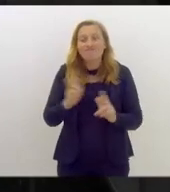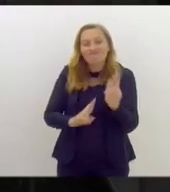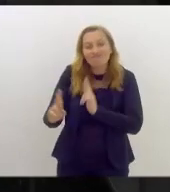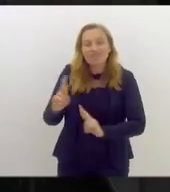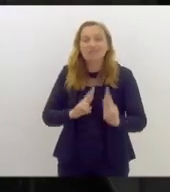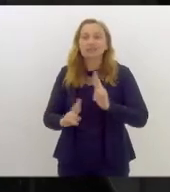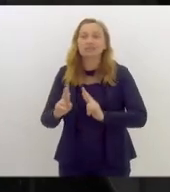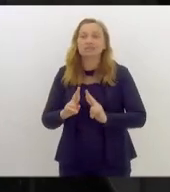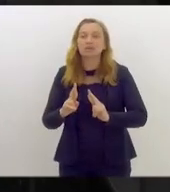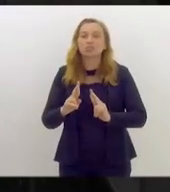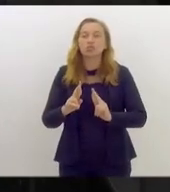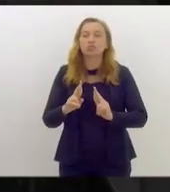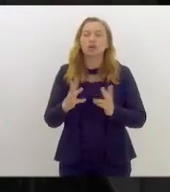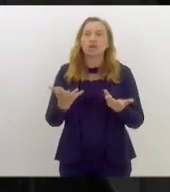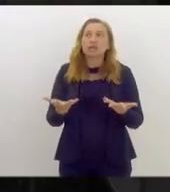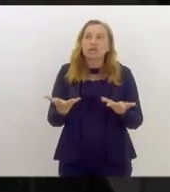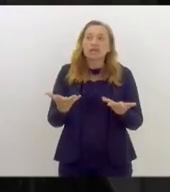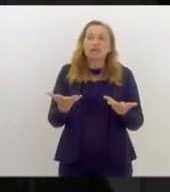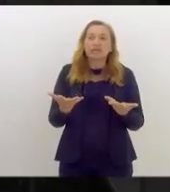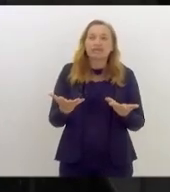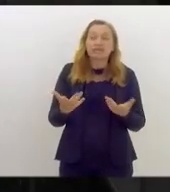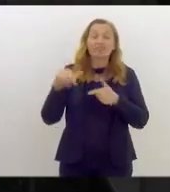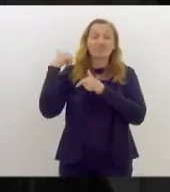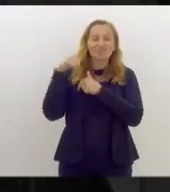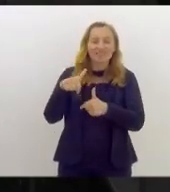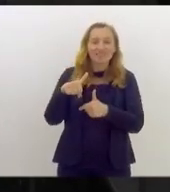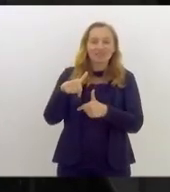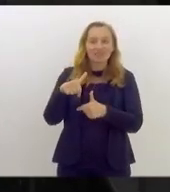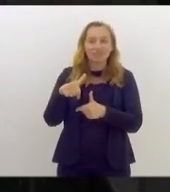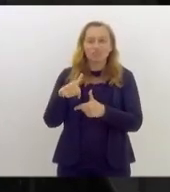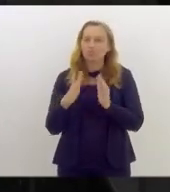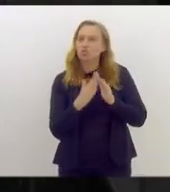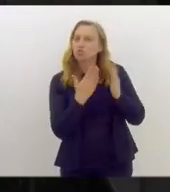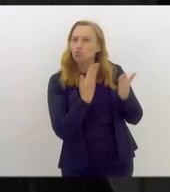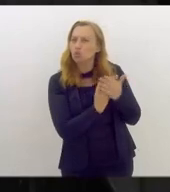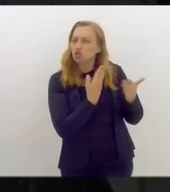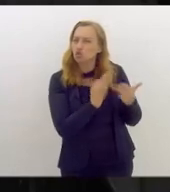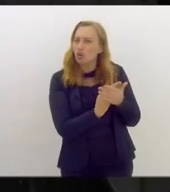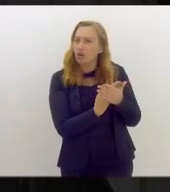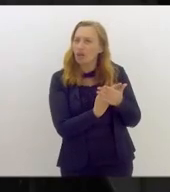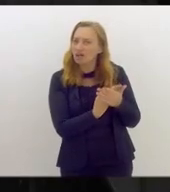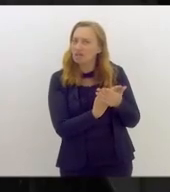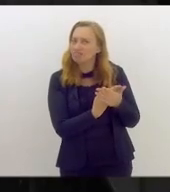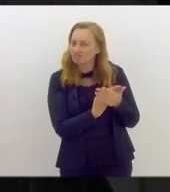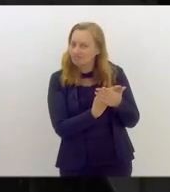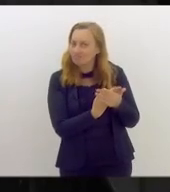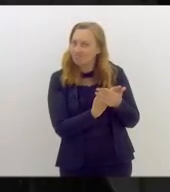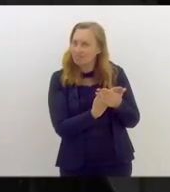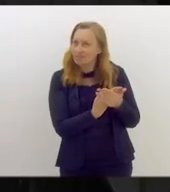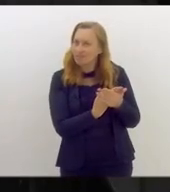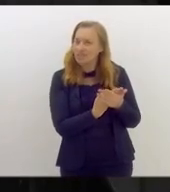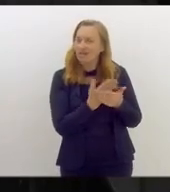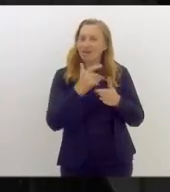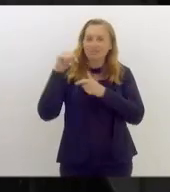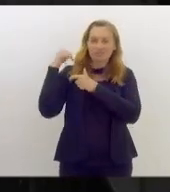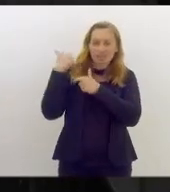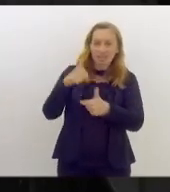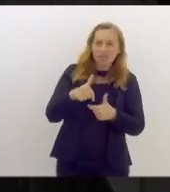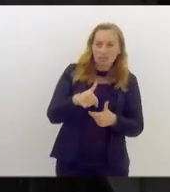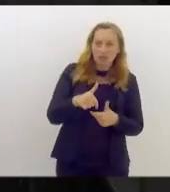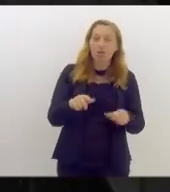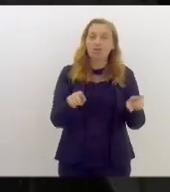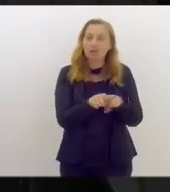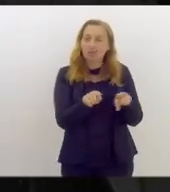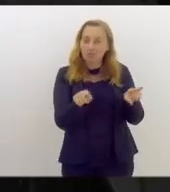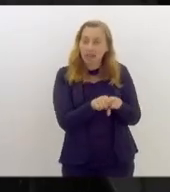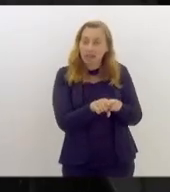até dialética eu diria entre a tradição de uma escola quase bicentenária e uma Vanguarda que o Pedro II representa